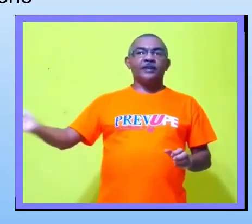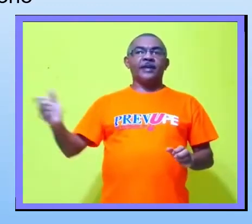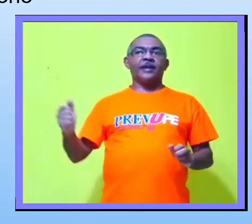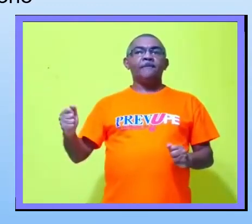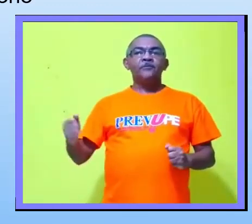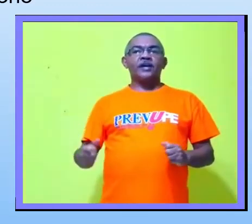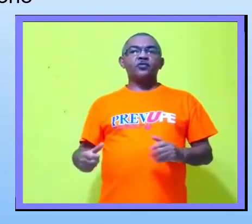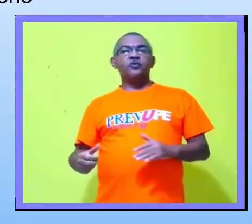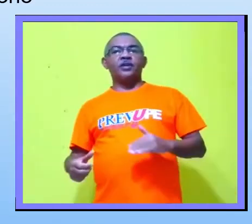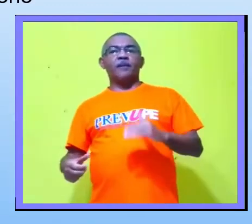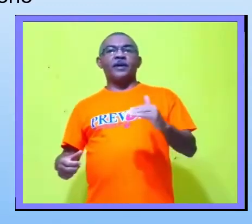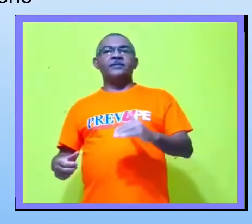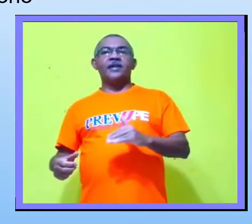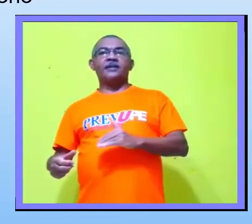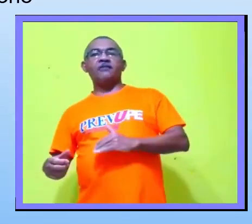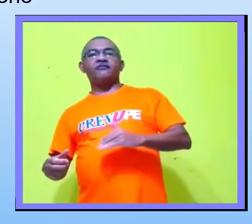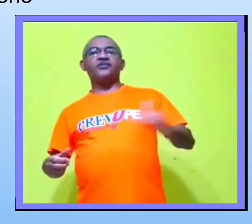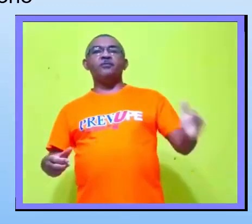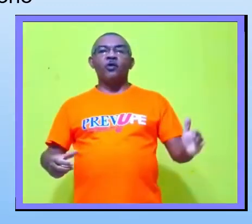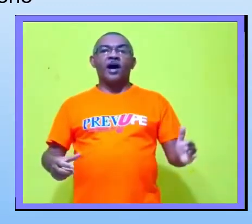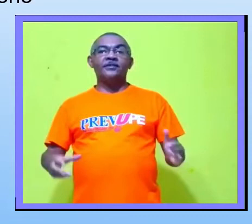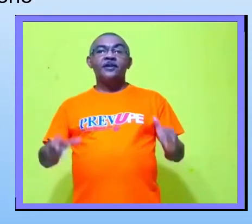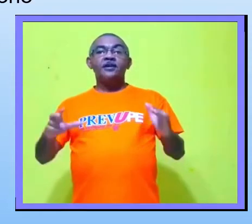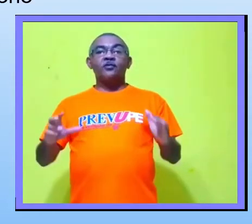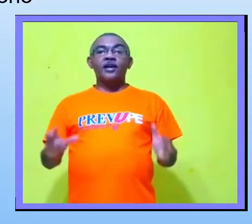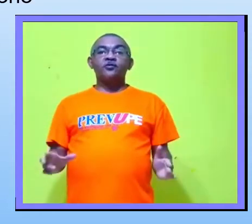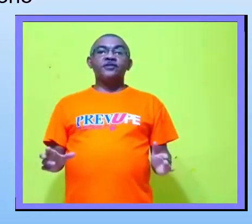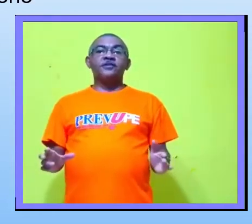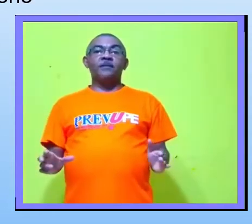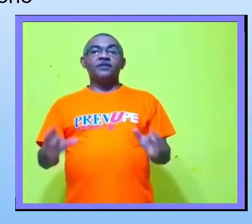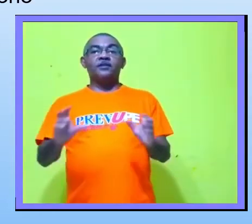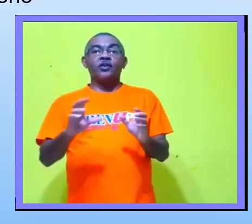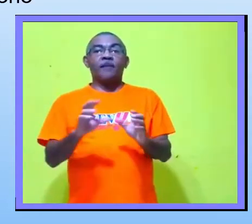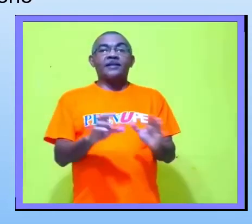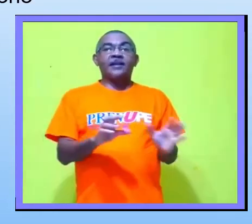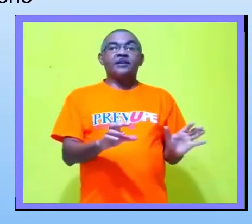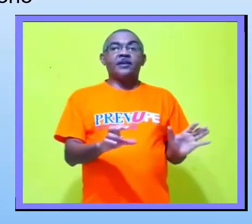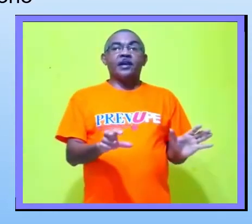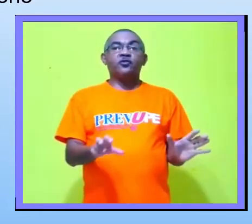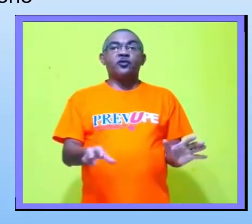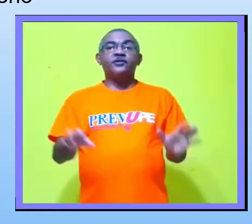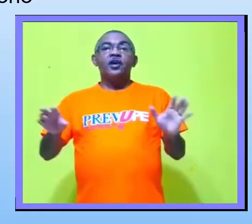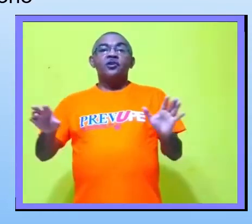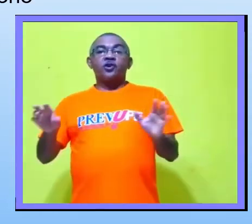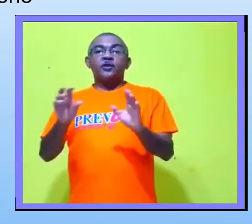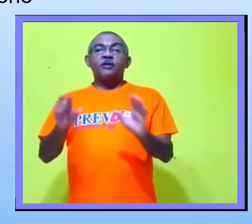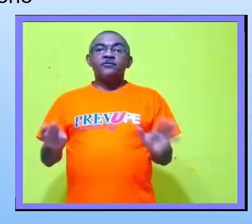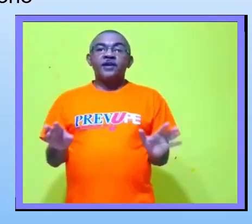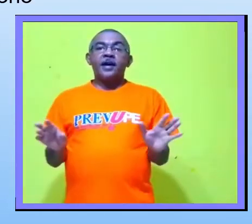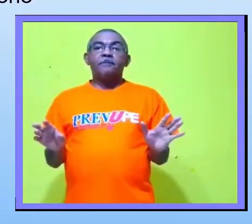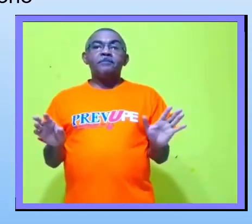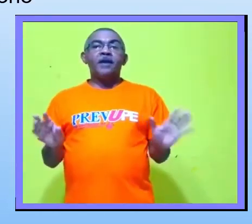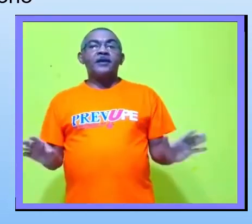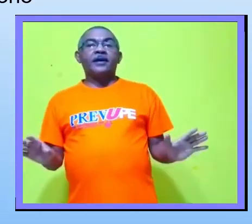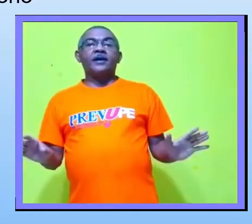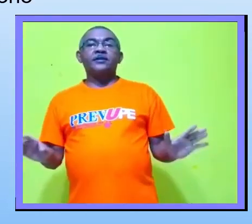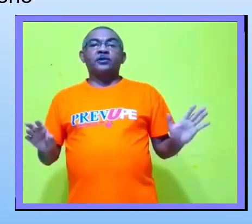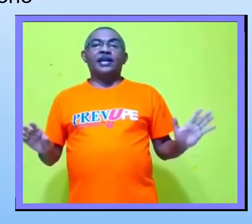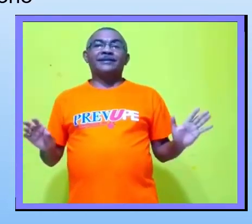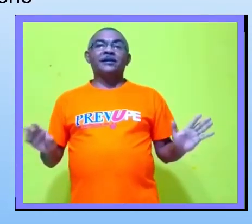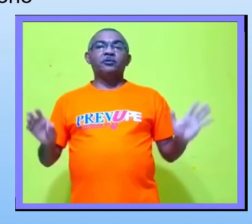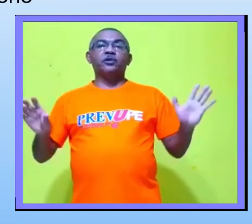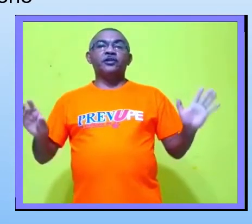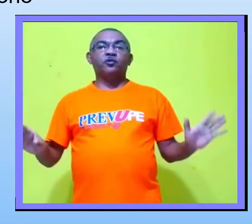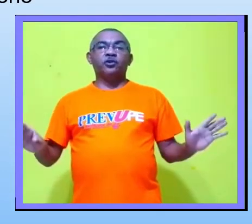aparecer no Enem, questões que podem aparecer até em vestibulares, são questões simples. Então, na bateria de questões, nós podemos ver aí a primeira